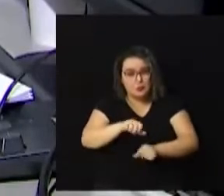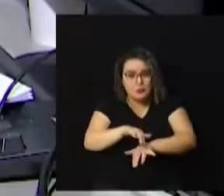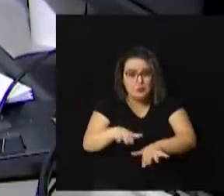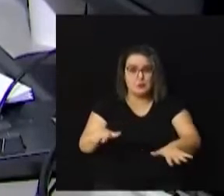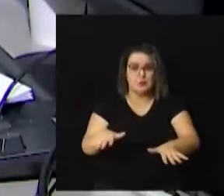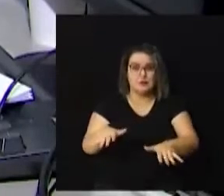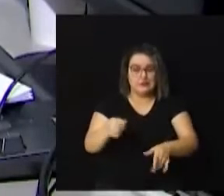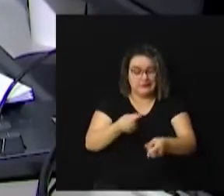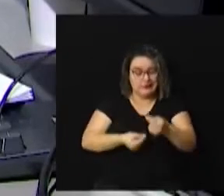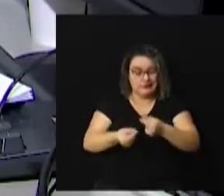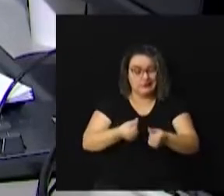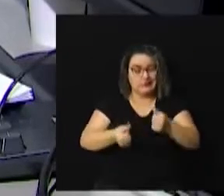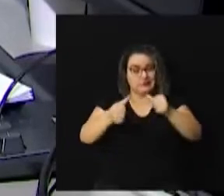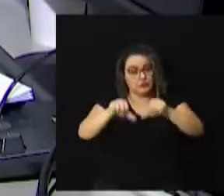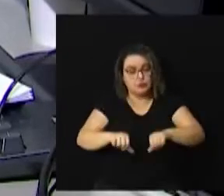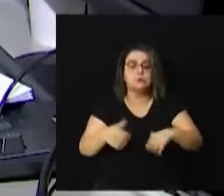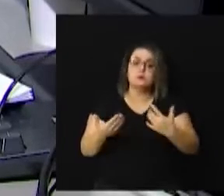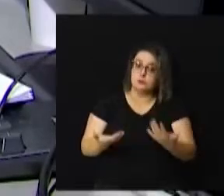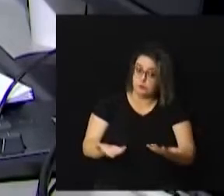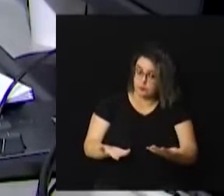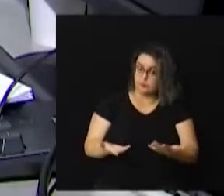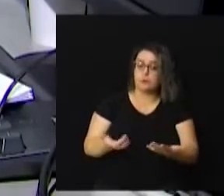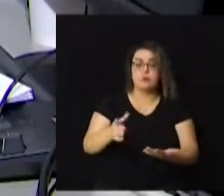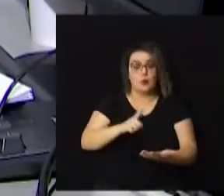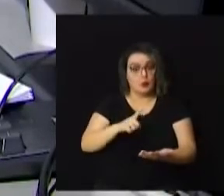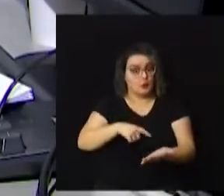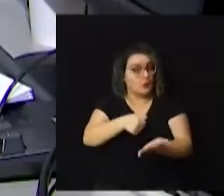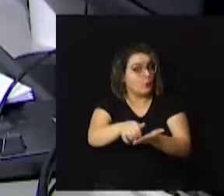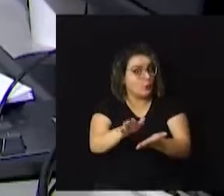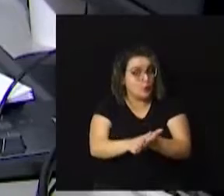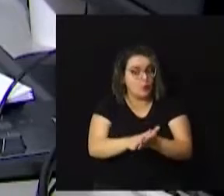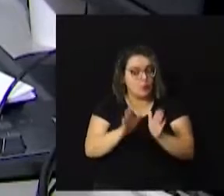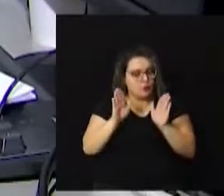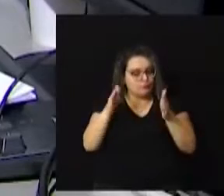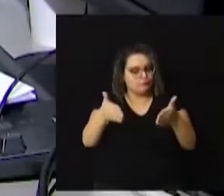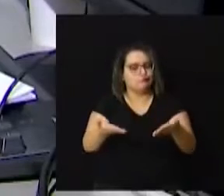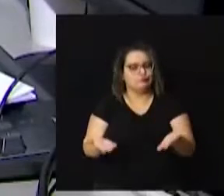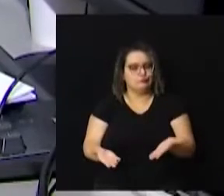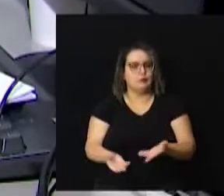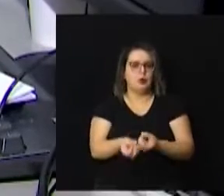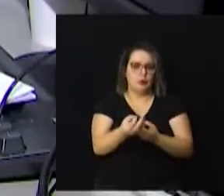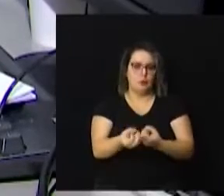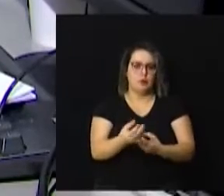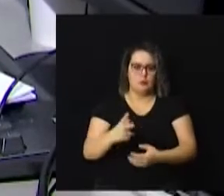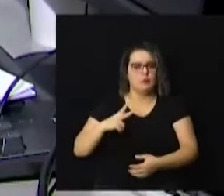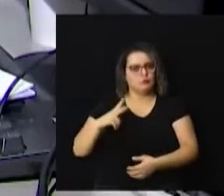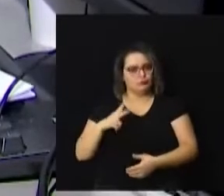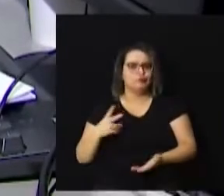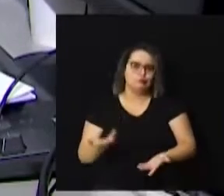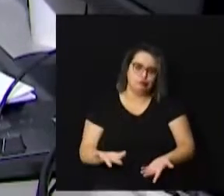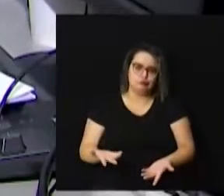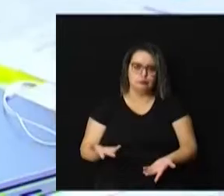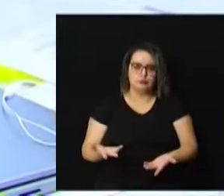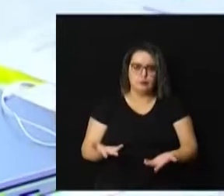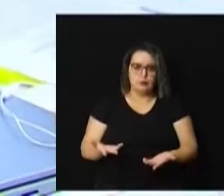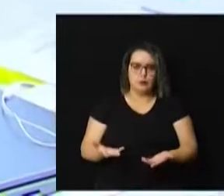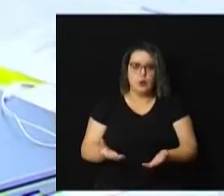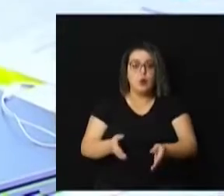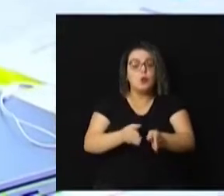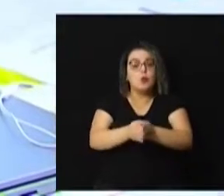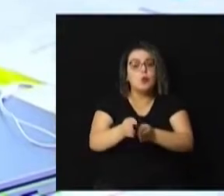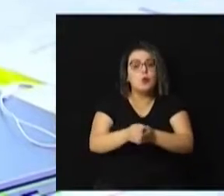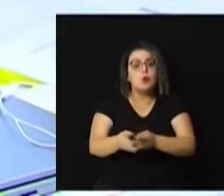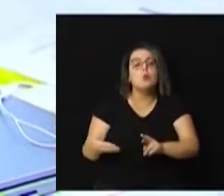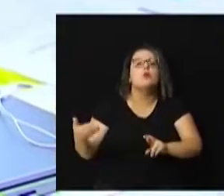pandemia, depois de um recesso na economia, agora ter aí uma multa referente a dados pessoais de clientes. O conselho